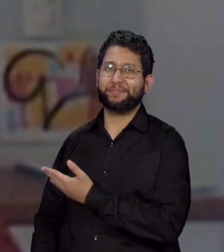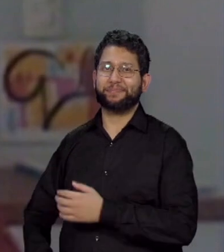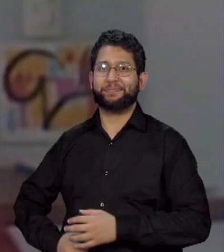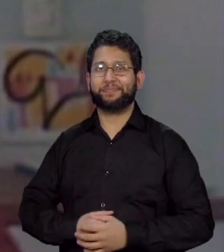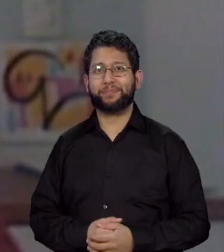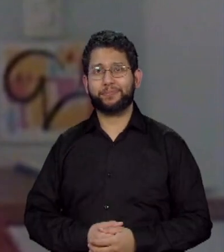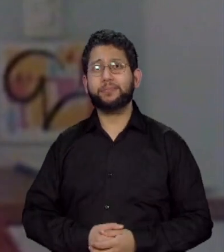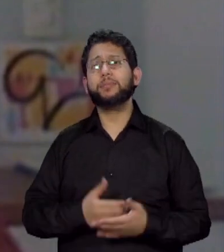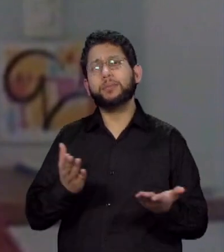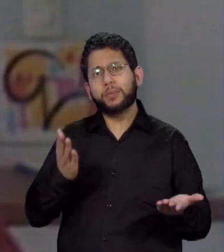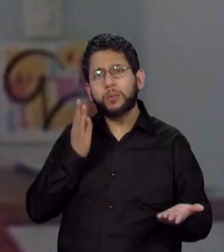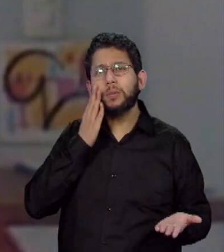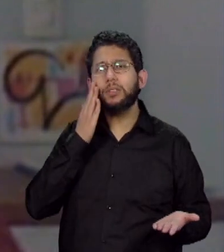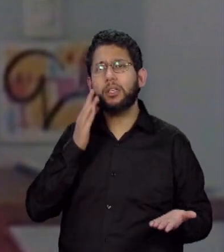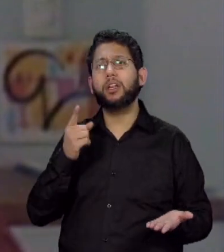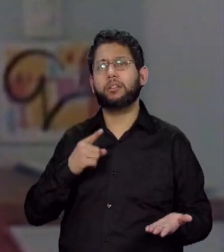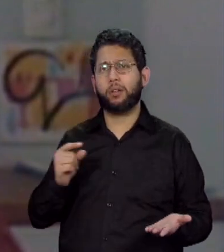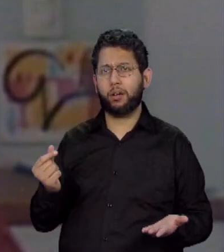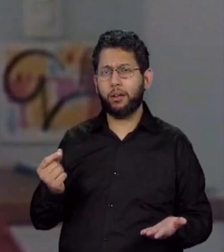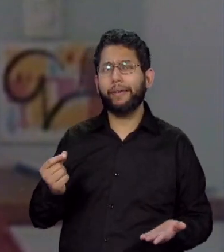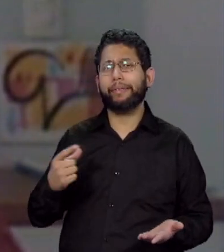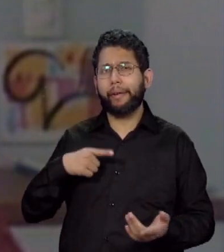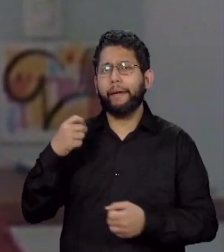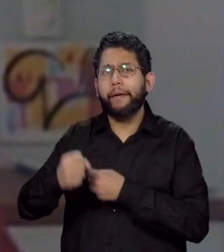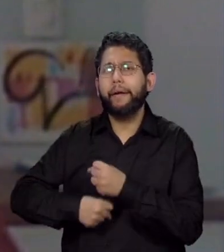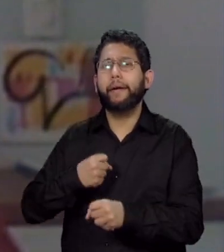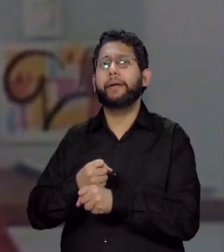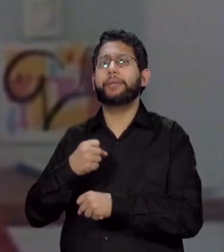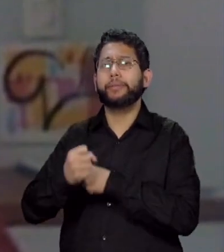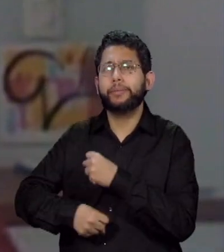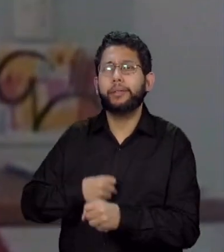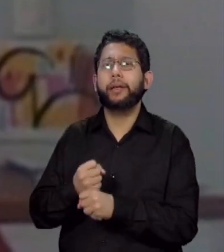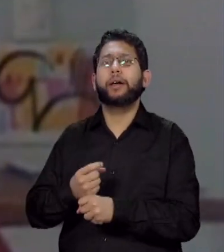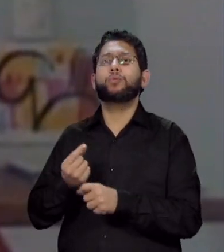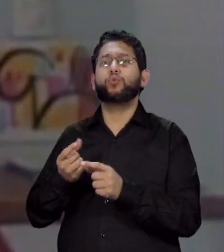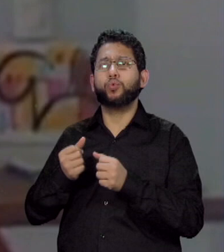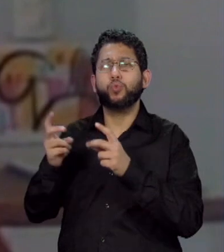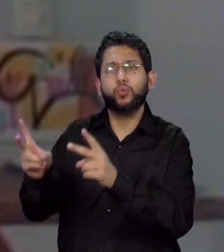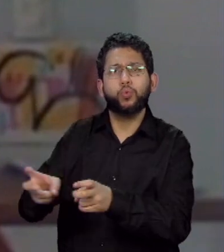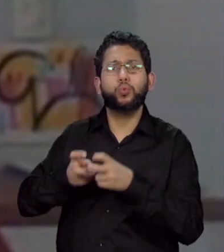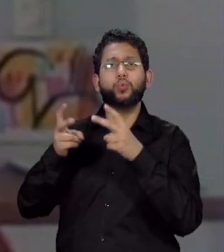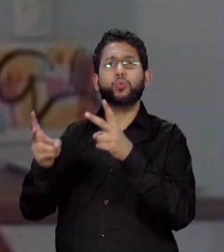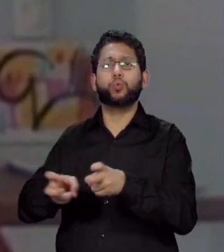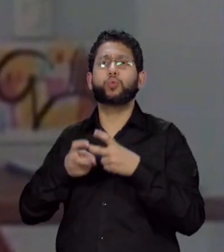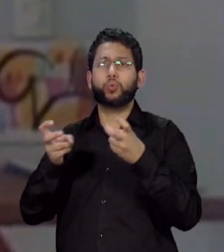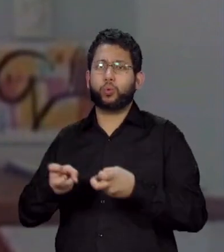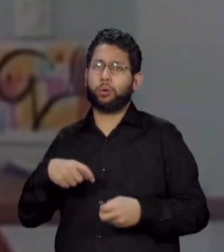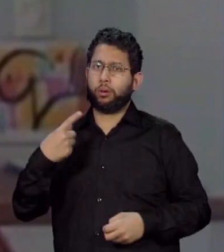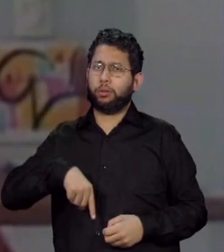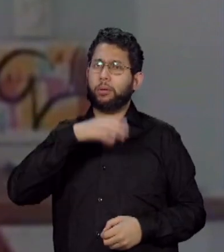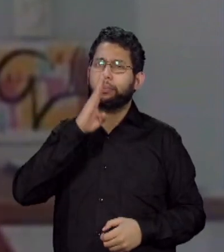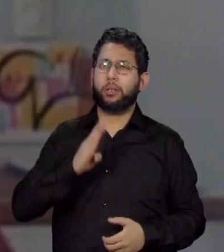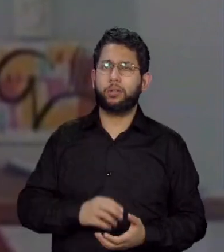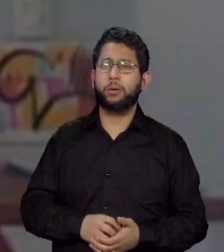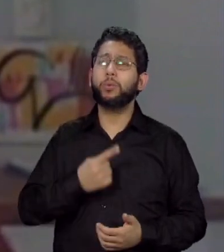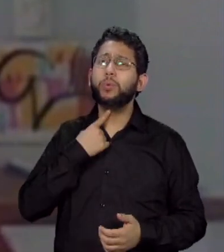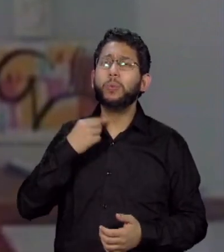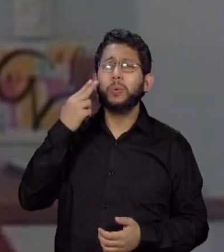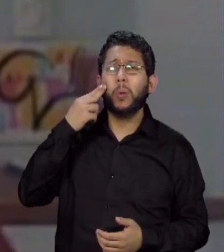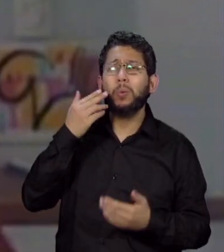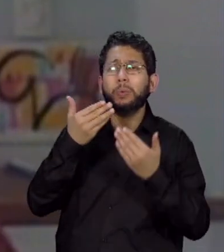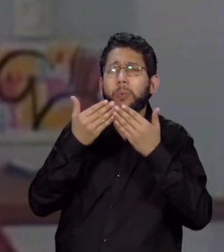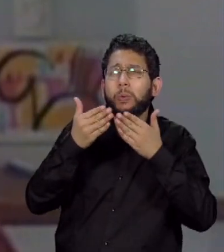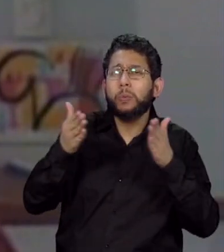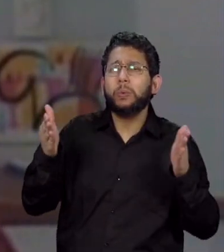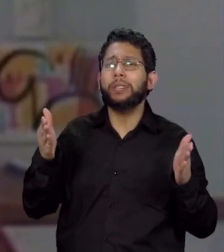Mesmo sabendo que isso ainda irá me custar alguns anos coletando recursos para conseguir, após a minha formação aqui no Brasil, tenho o sonho de poder ampliar meus estudos